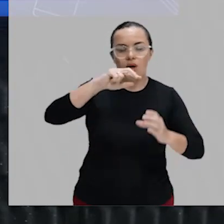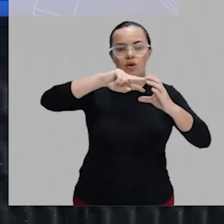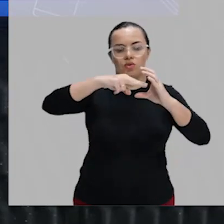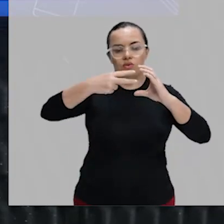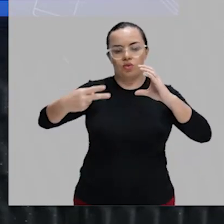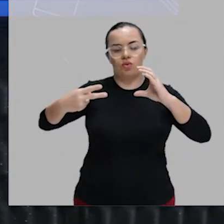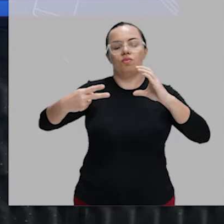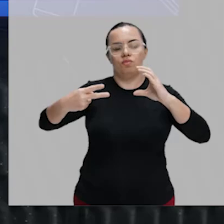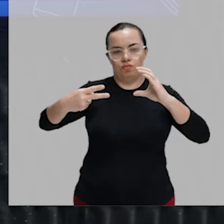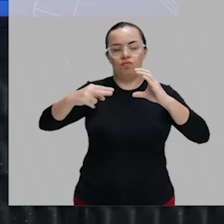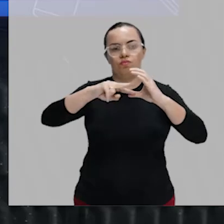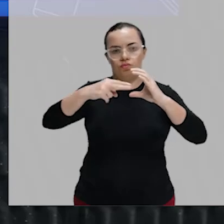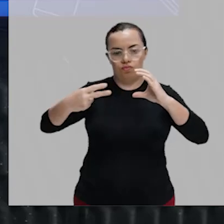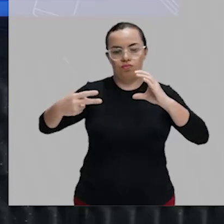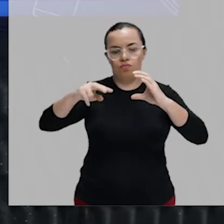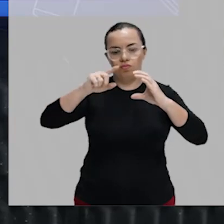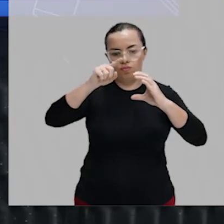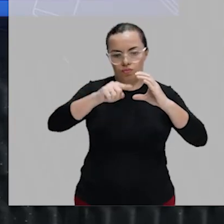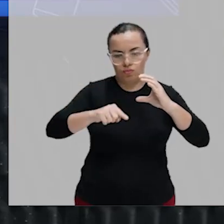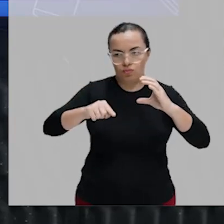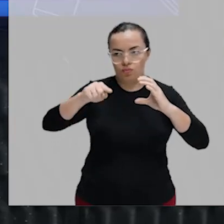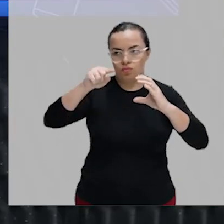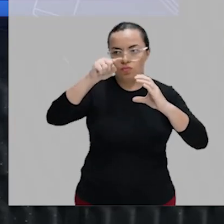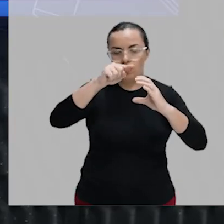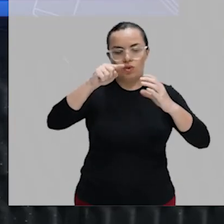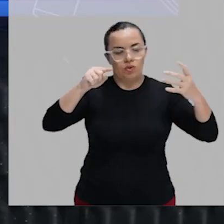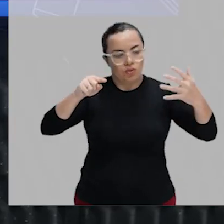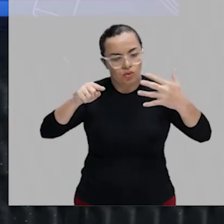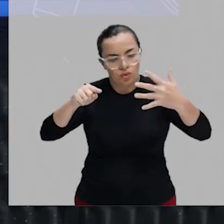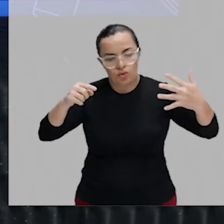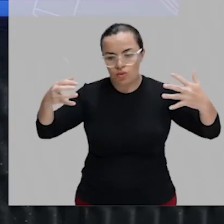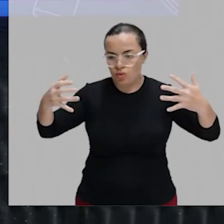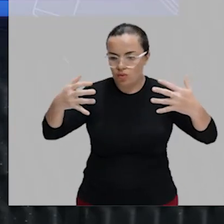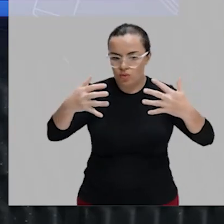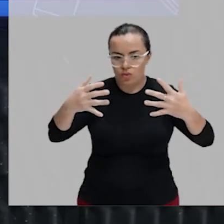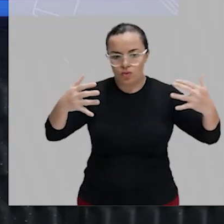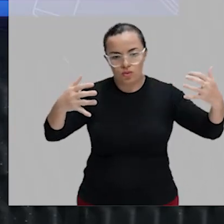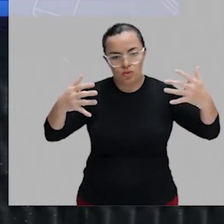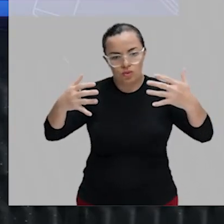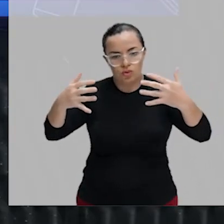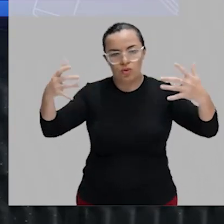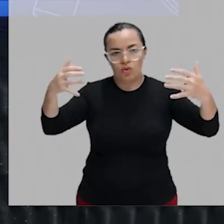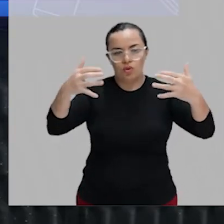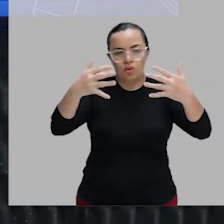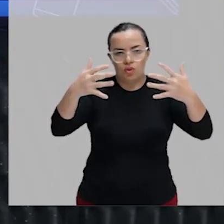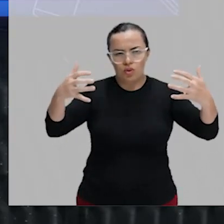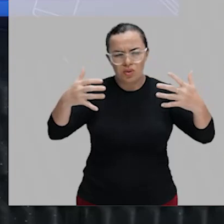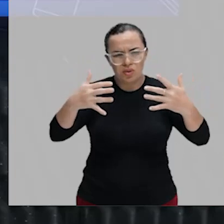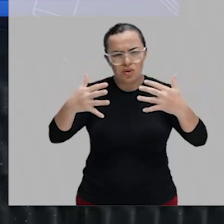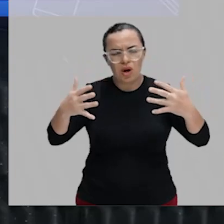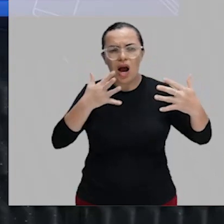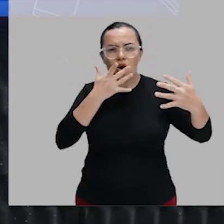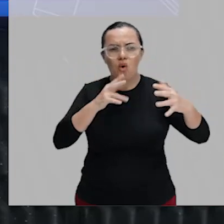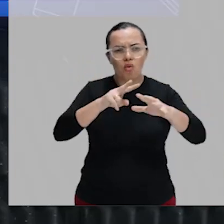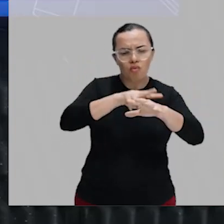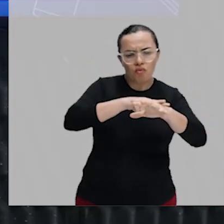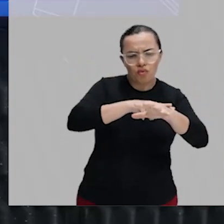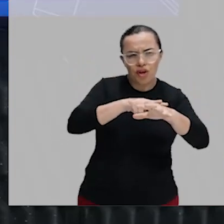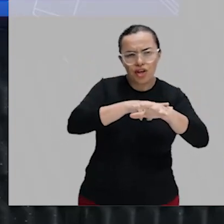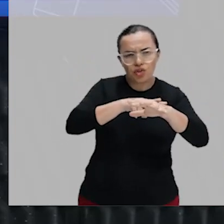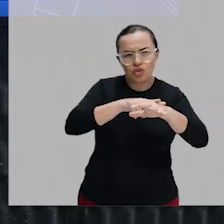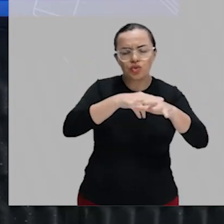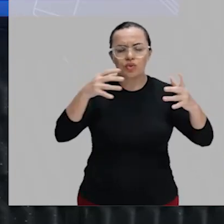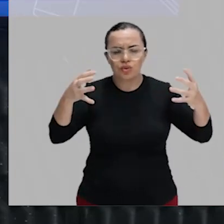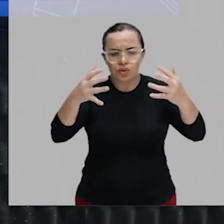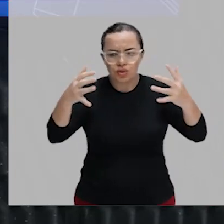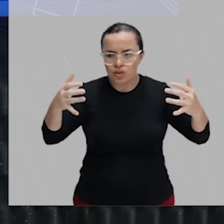aqui? Esses fios estão partindo dessa estrutura que tem uma cor verde, tá? Então, cada fiozinho desse aqui